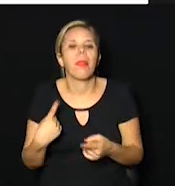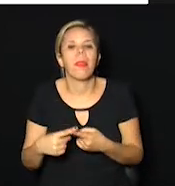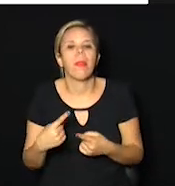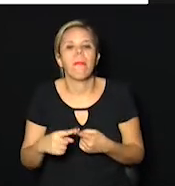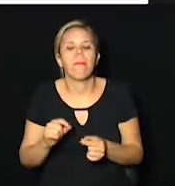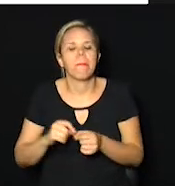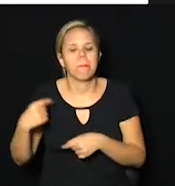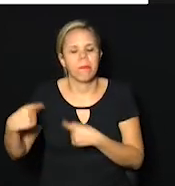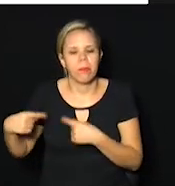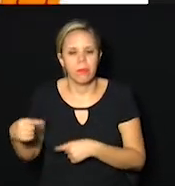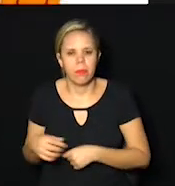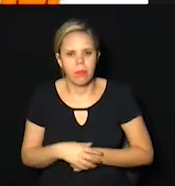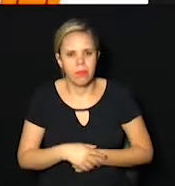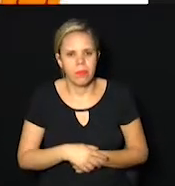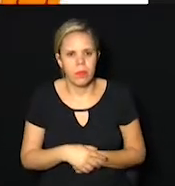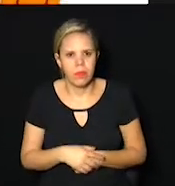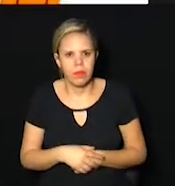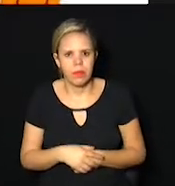faz política.